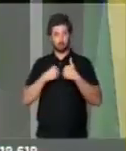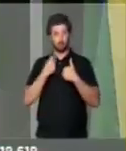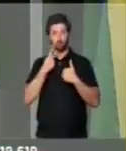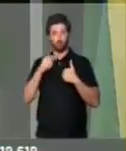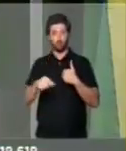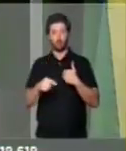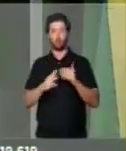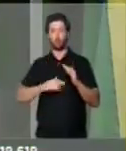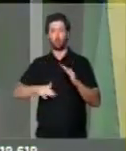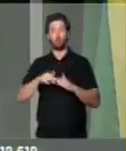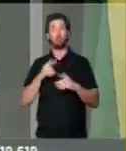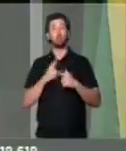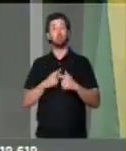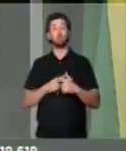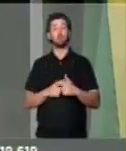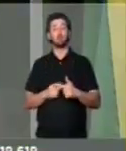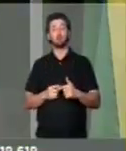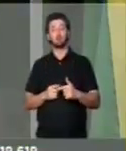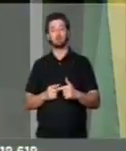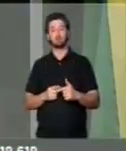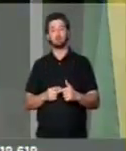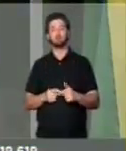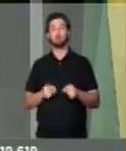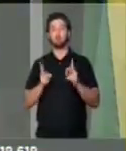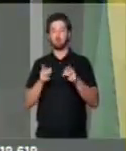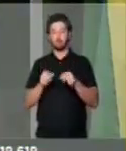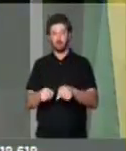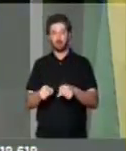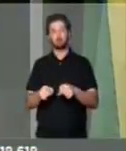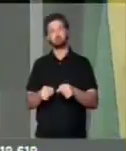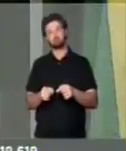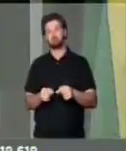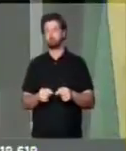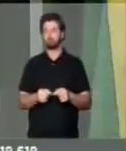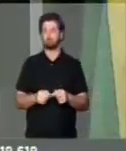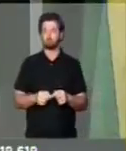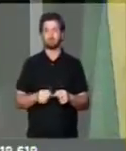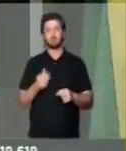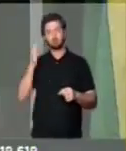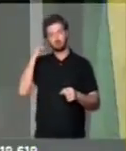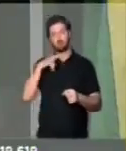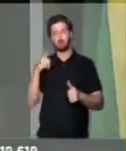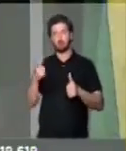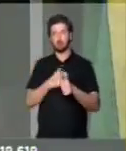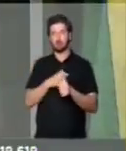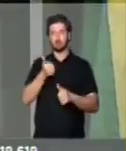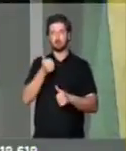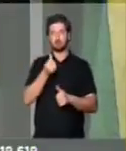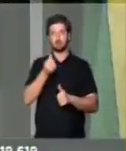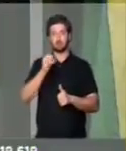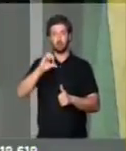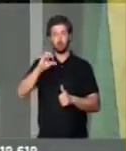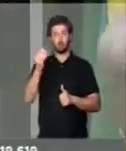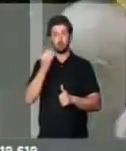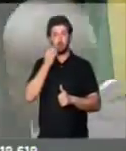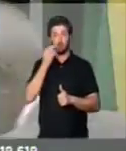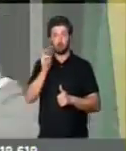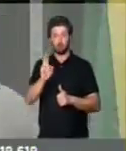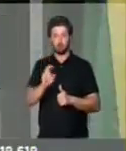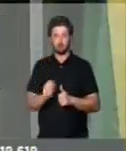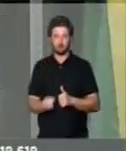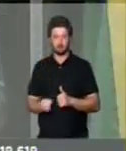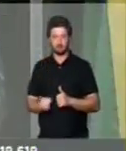isso e quero dizer que, mesmo assim, com um déficit de 169 bilhões de